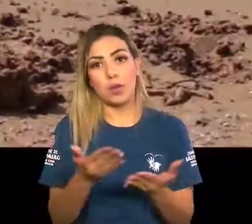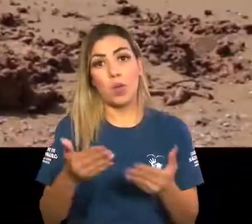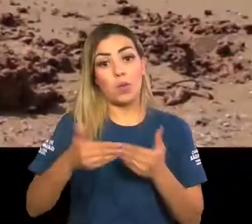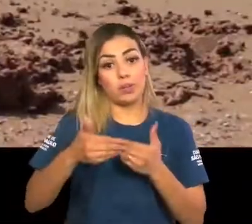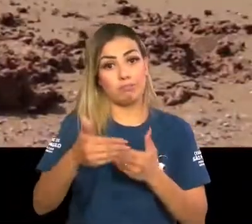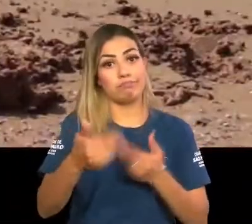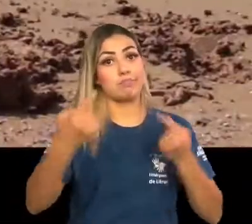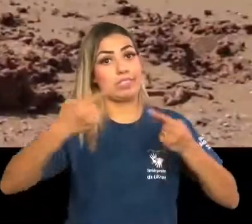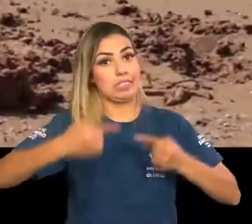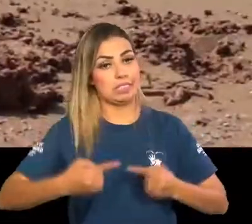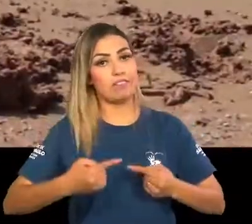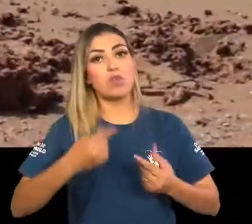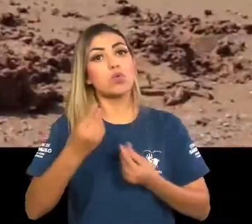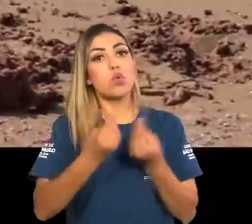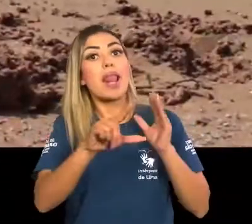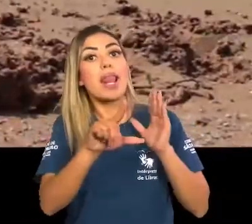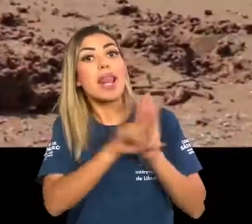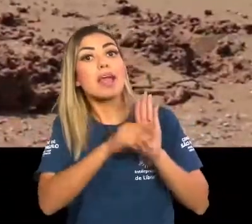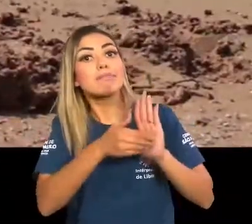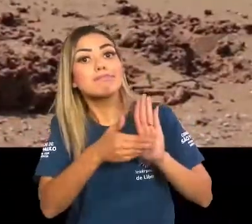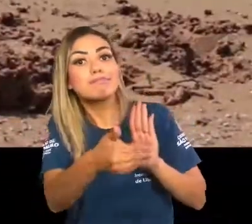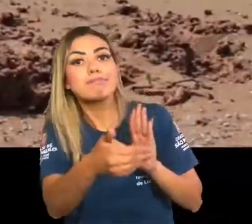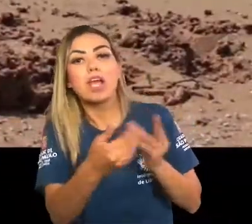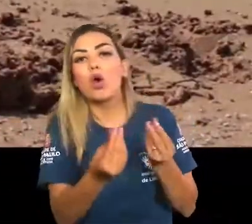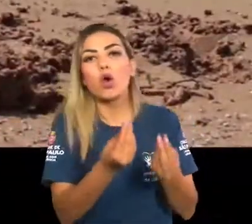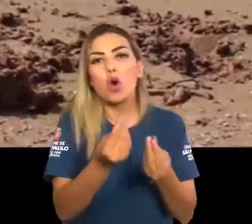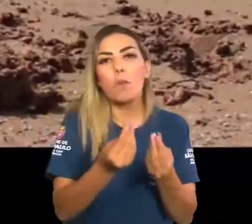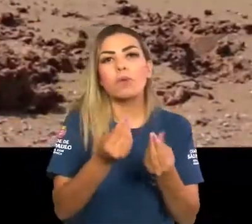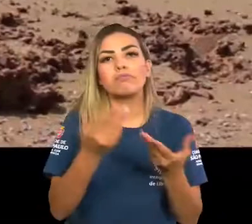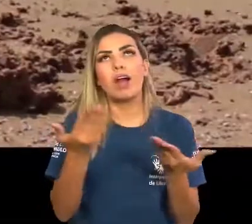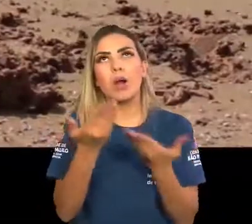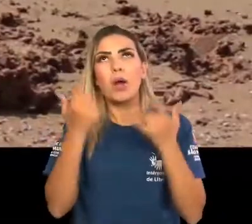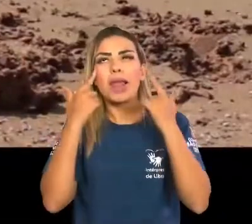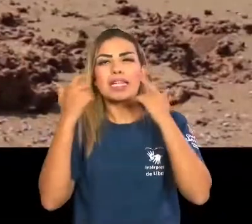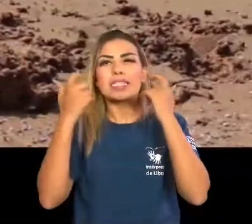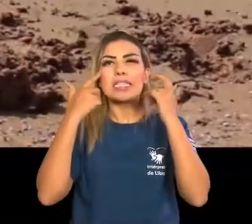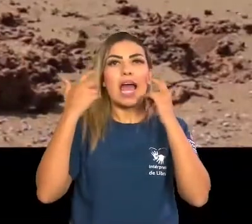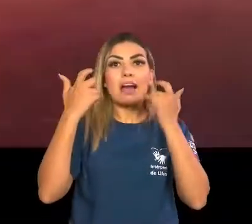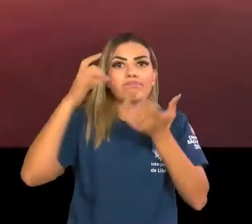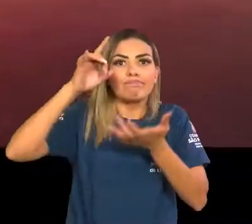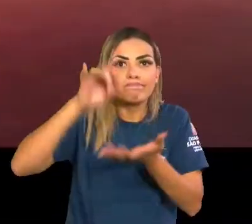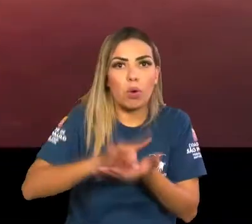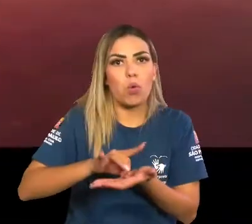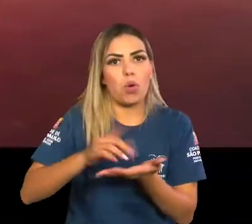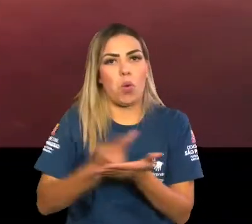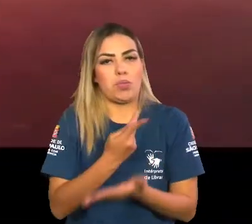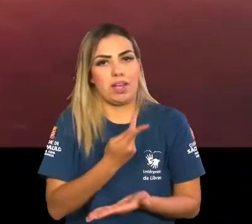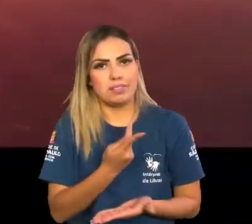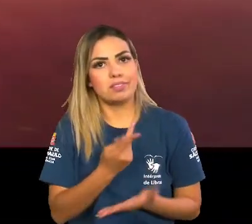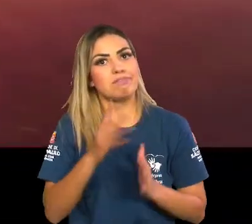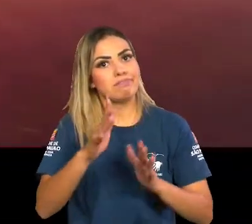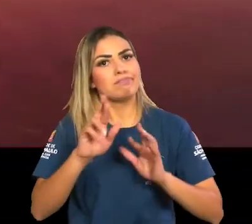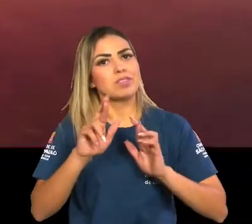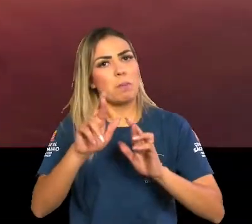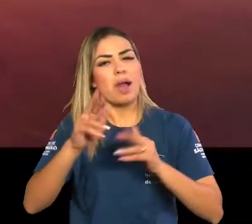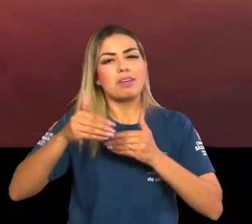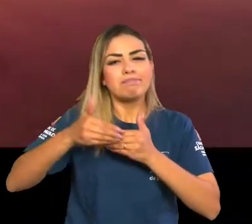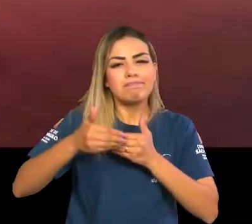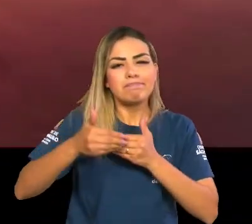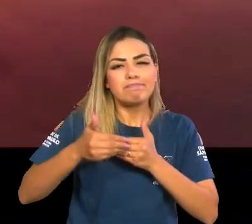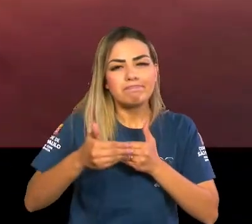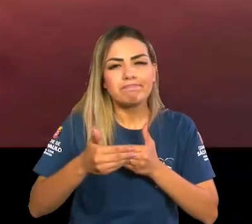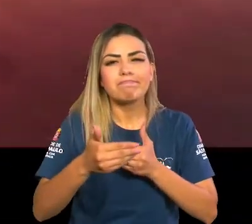da aplicação da lei, da transformação da ideia em realidade. Certos de que o caminho é construído com